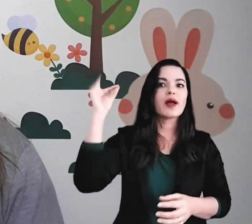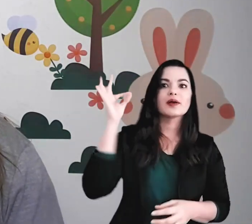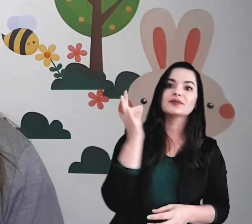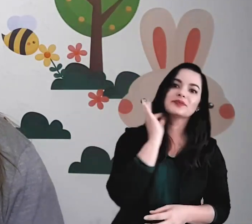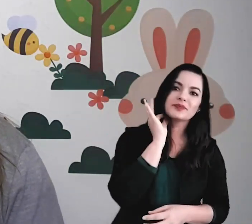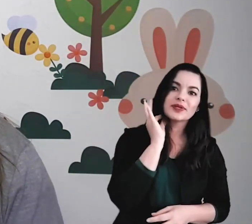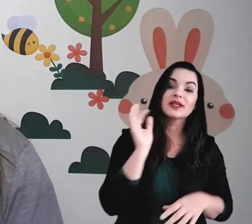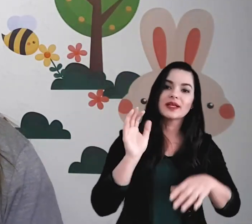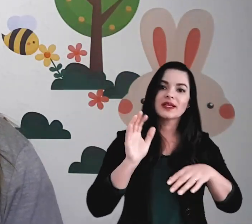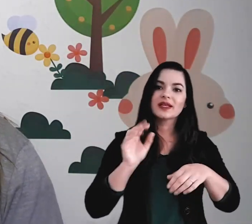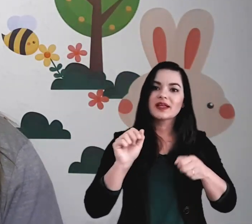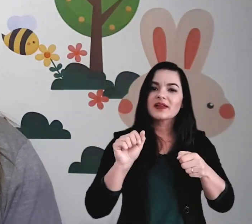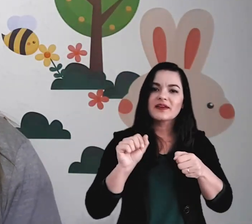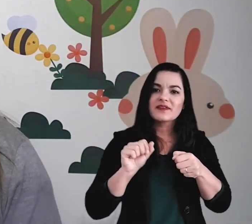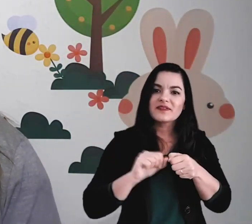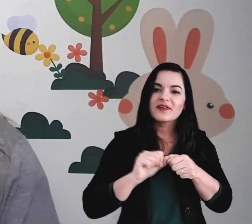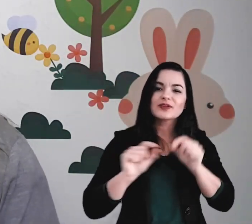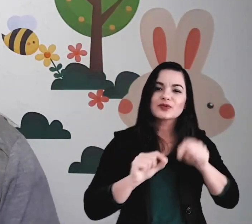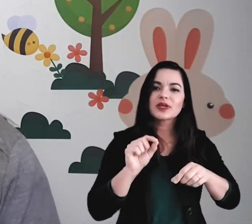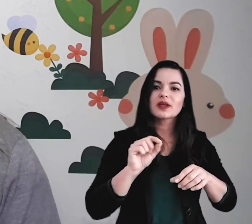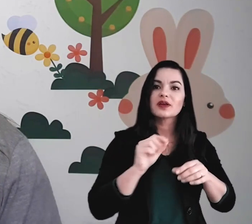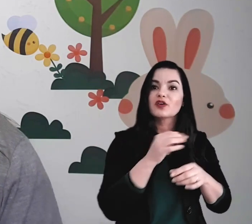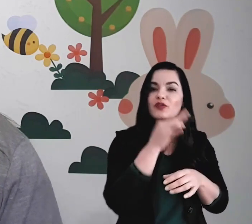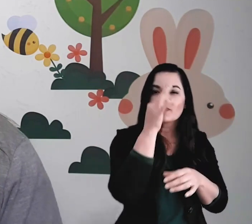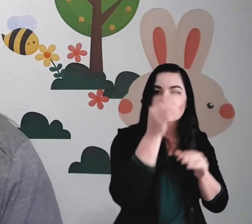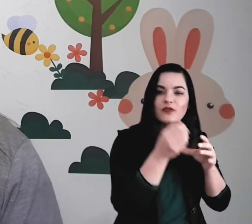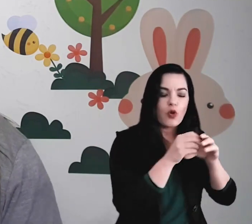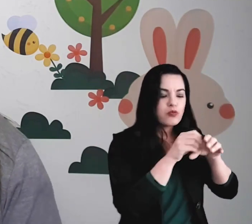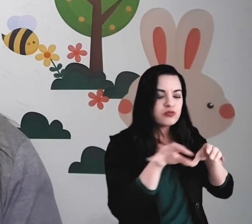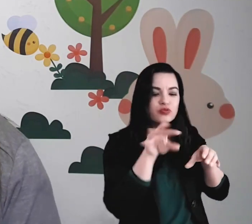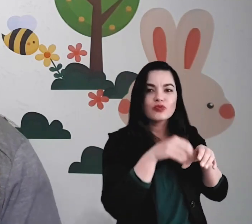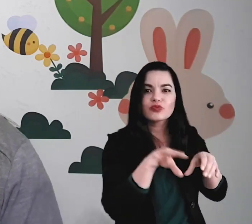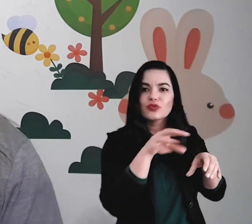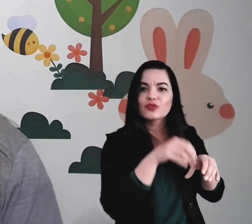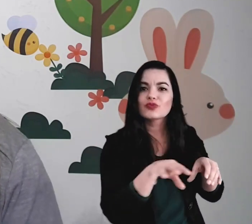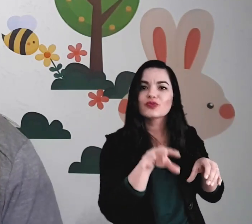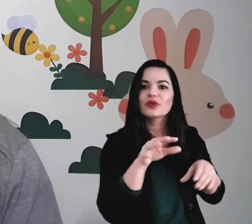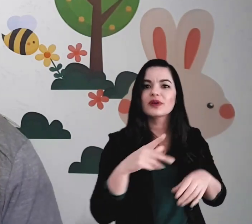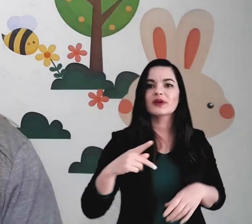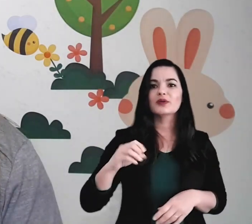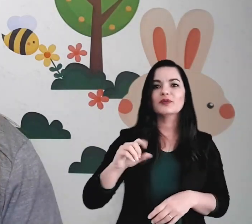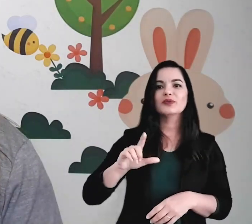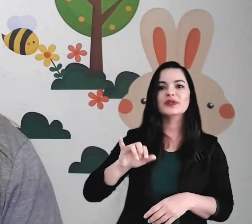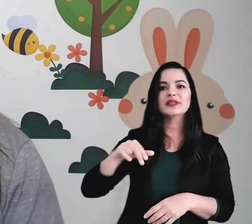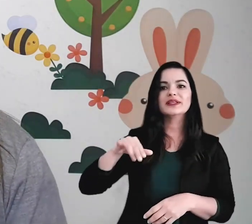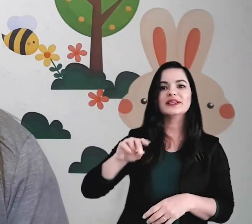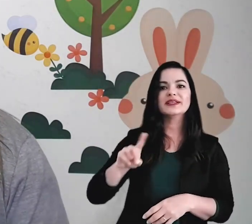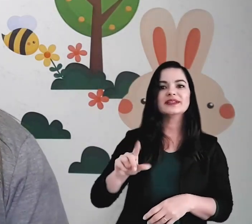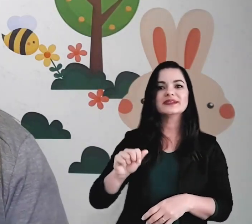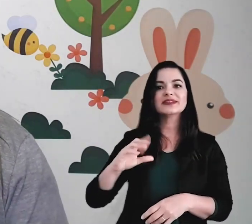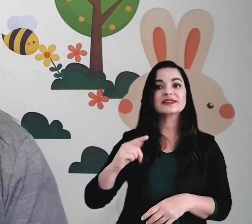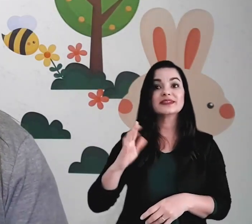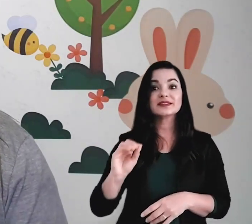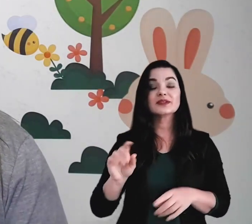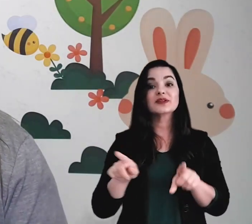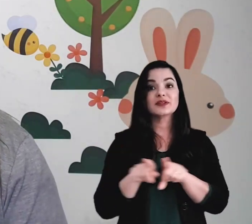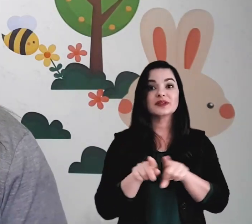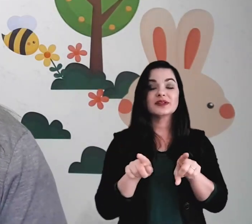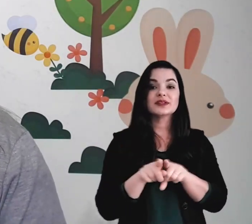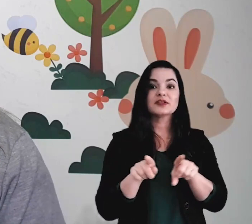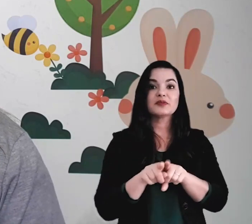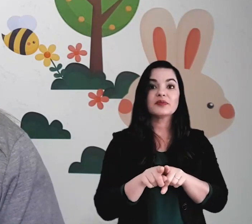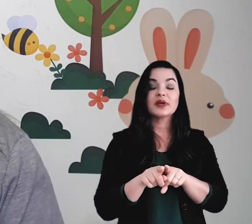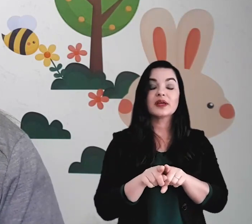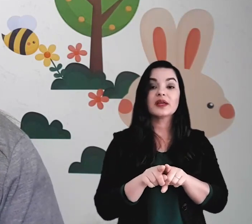para vocês também sobre alguns animais presentes no nosso local de vivência, podendo ser chamados